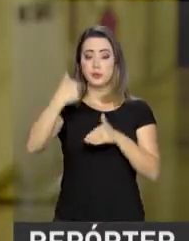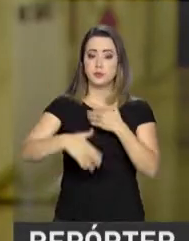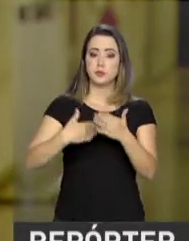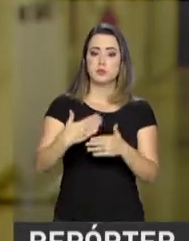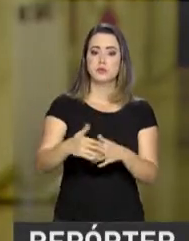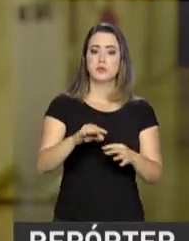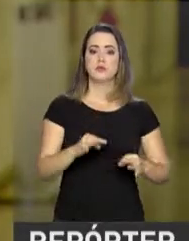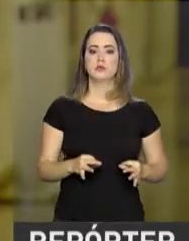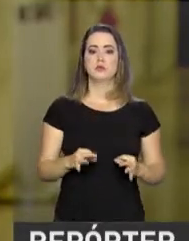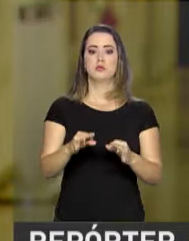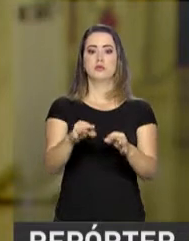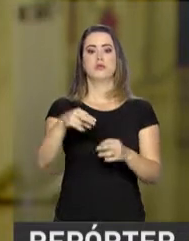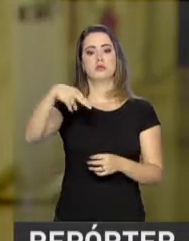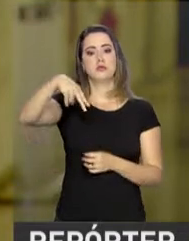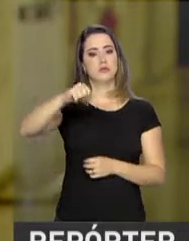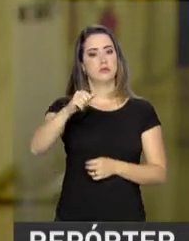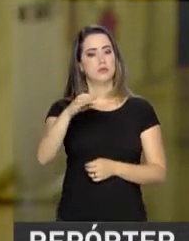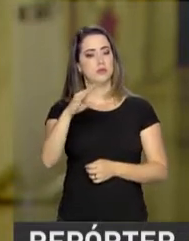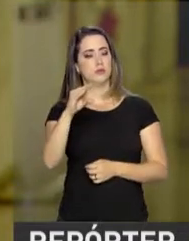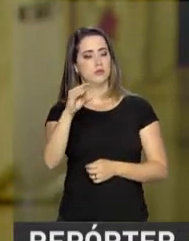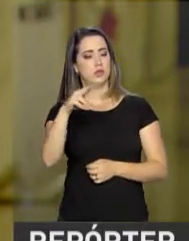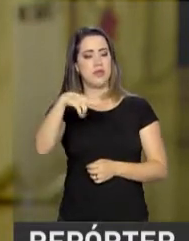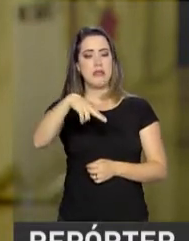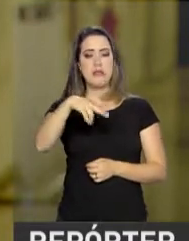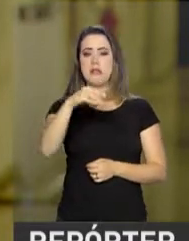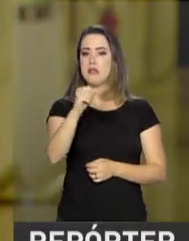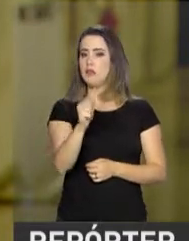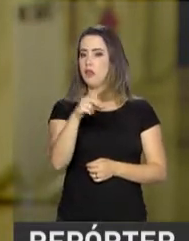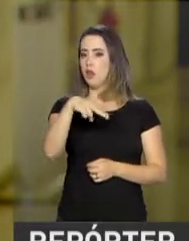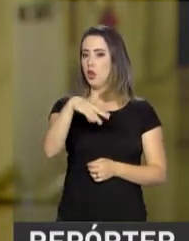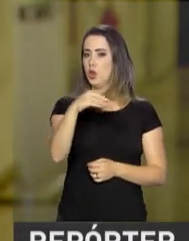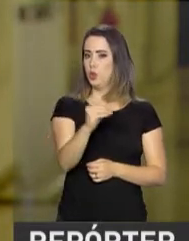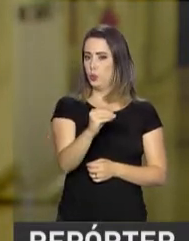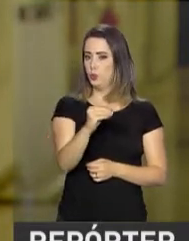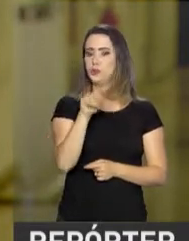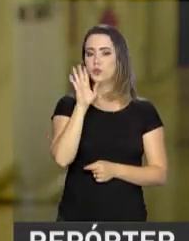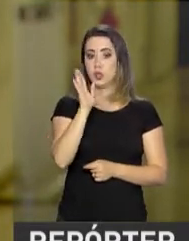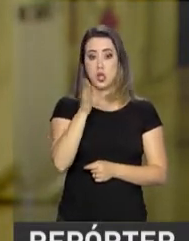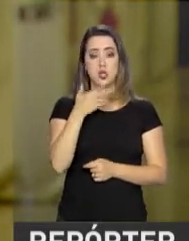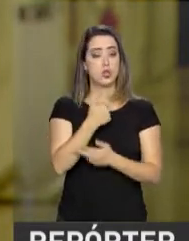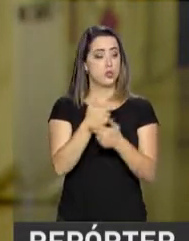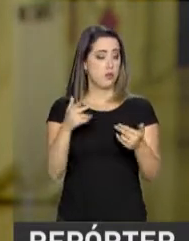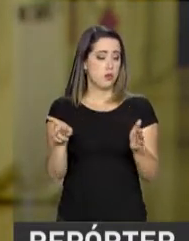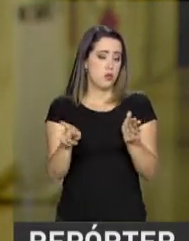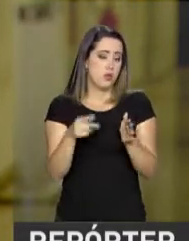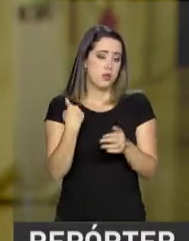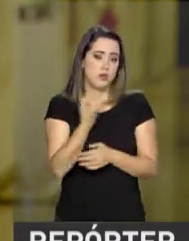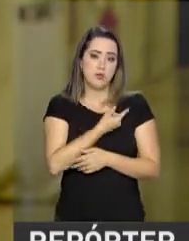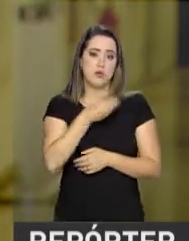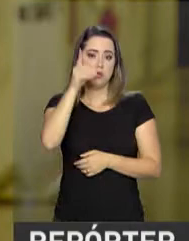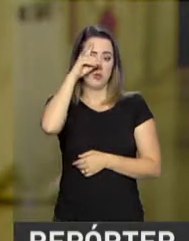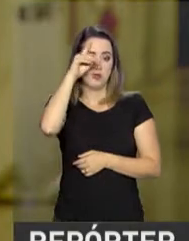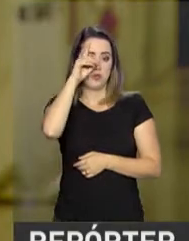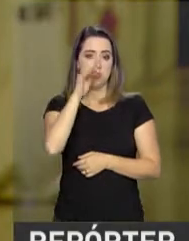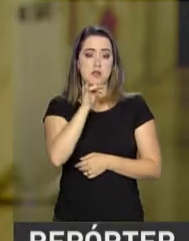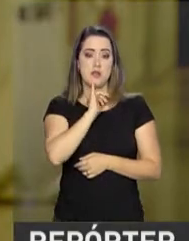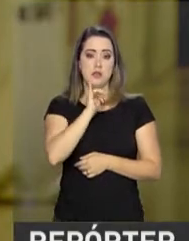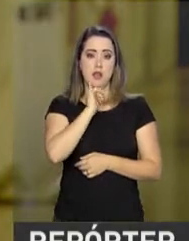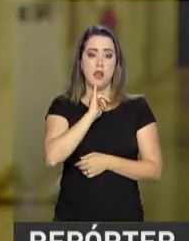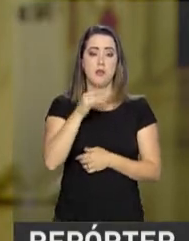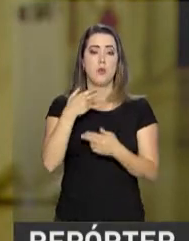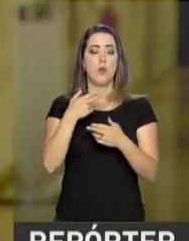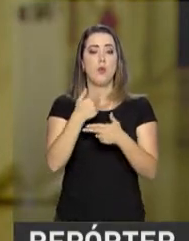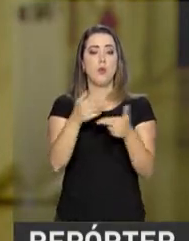tecnológicos annan tecnologia já está presente em muitos produtos do nosso dia a dia como os cosméticos